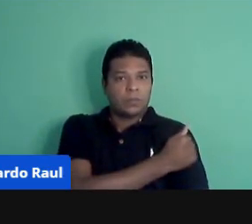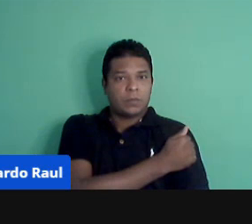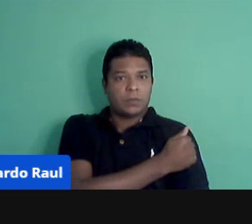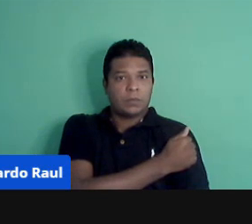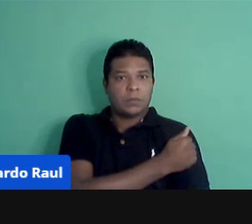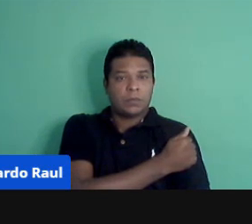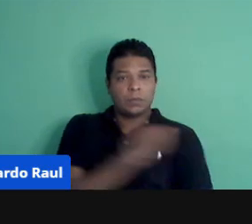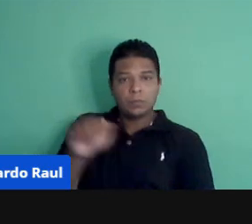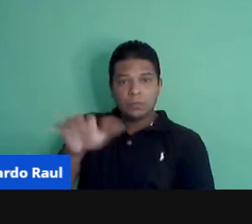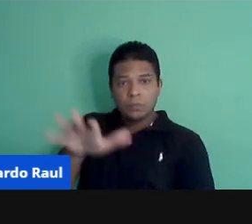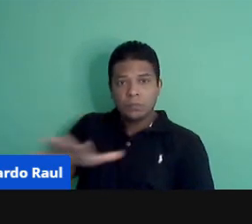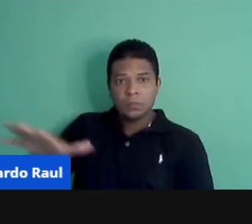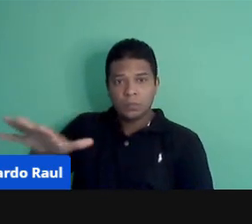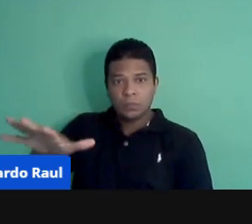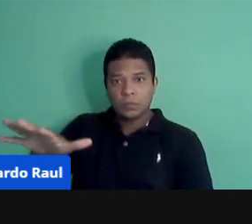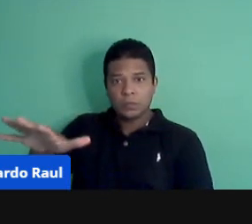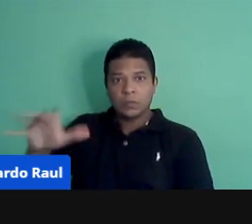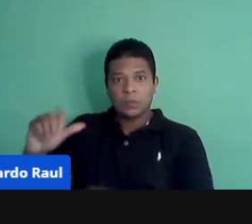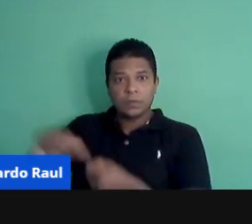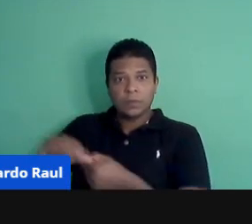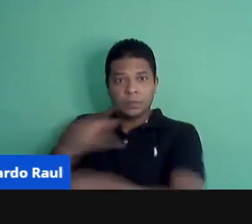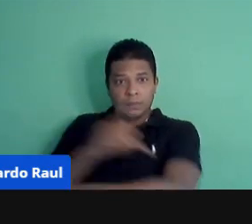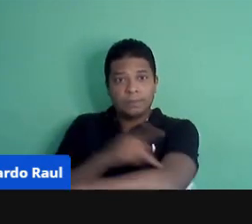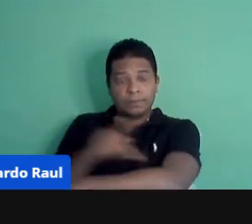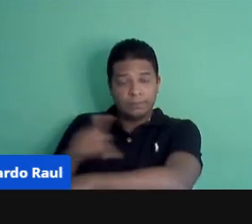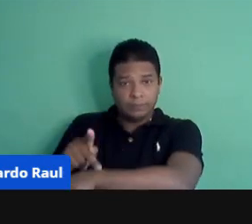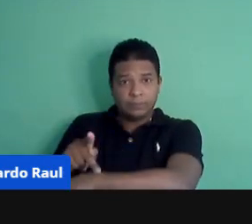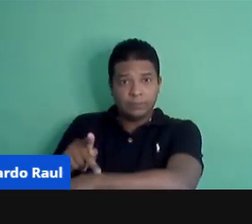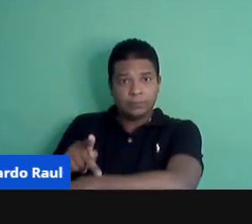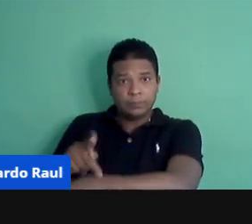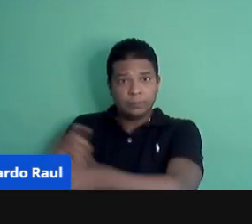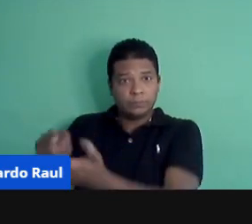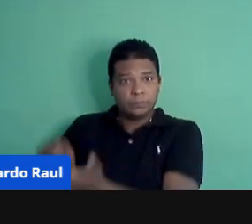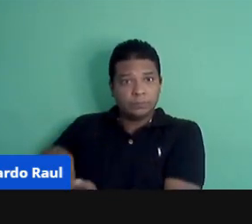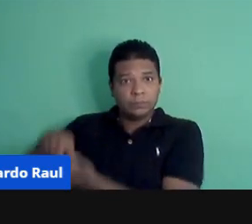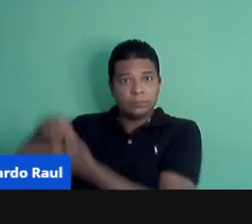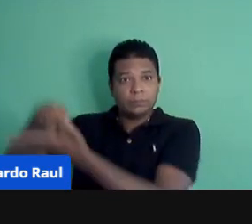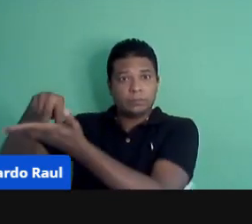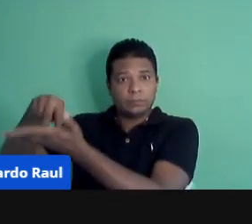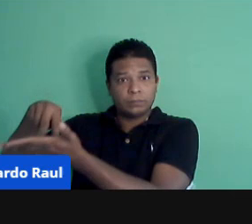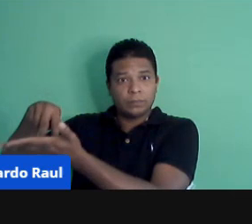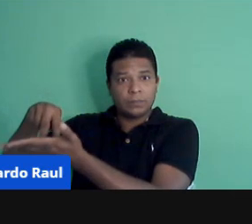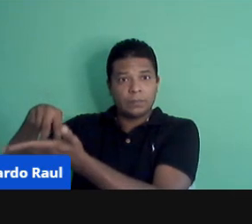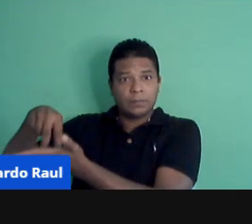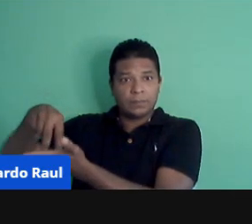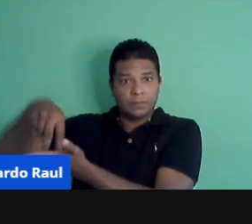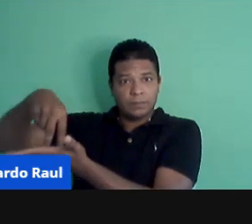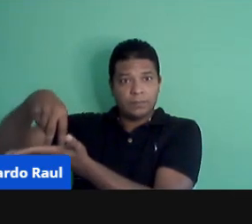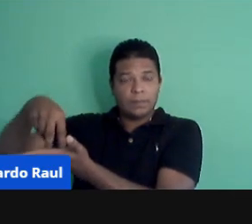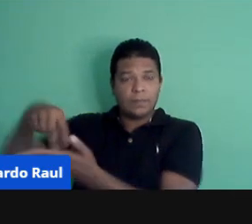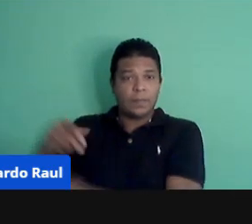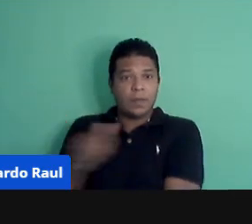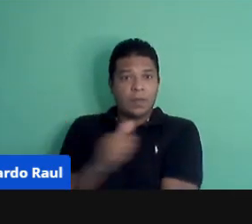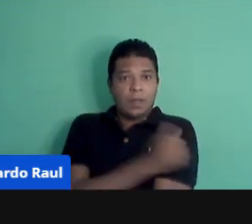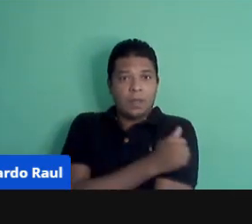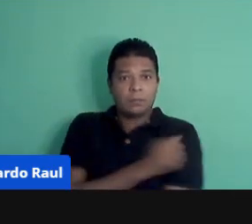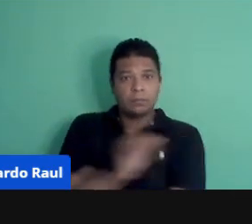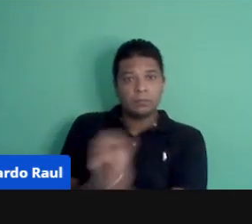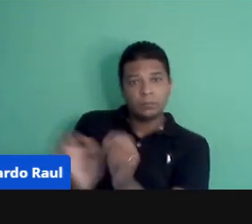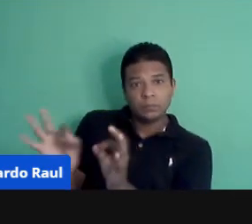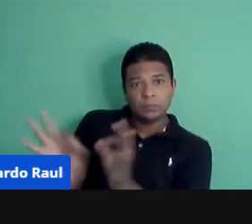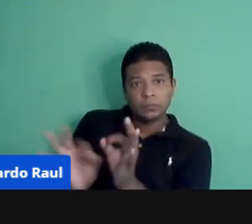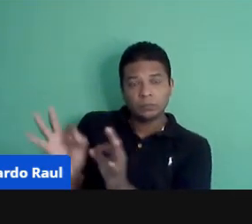né, desse fazer pedagógico, desse planejamento da sua aula, né? E ao colocar o aluno